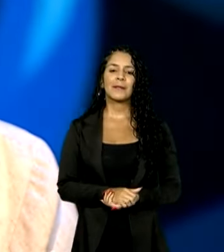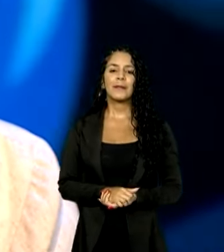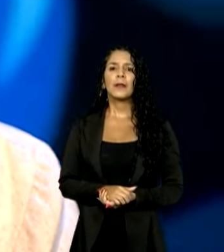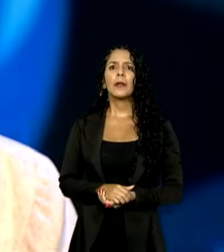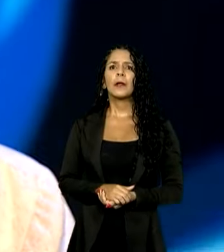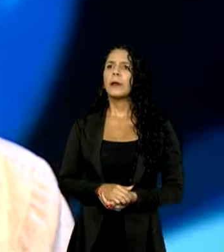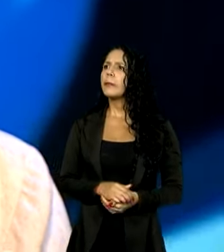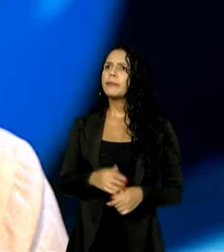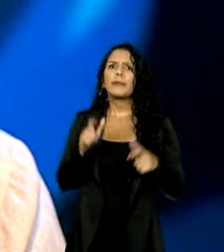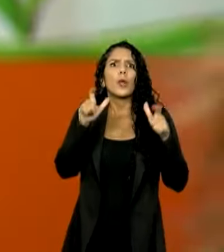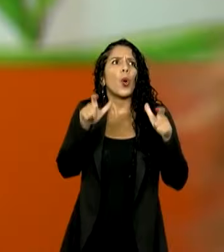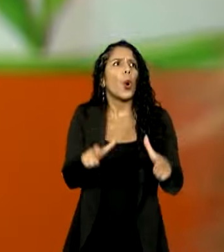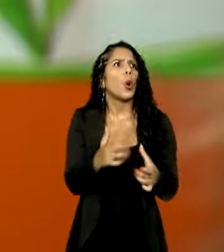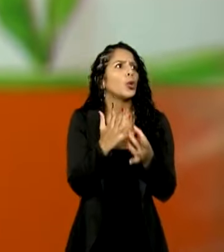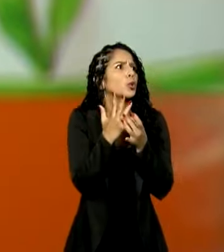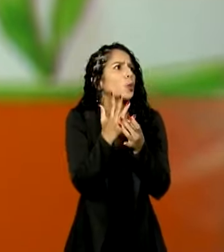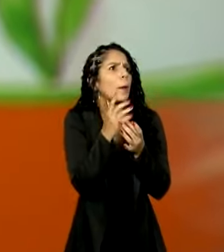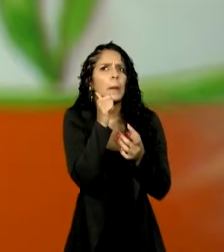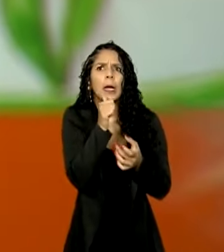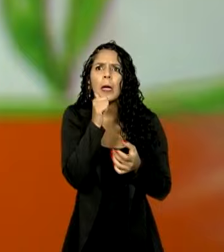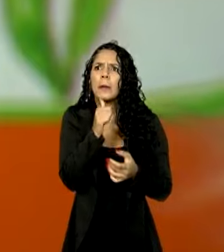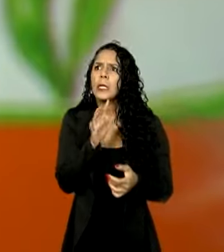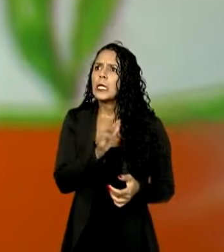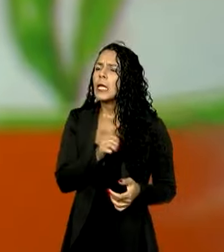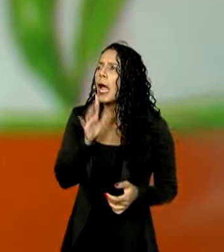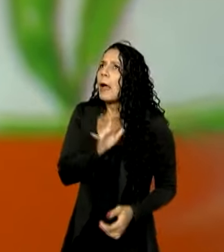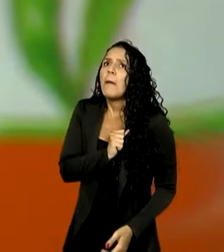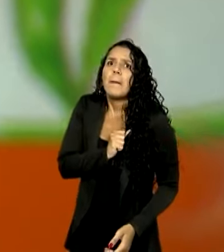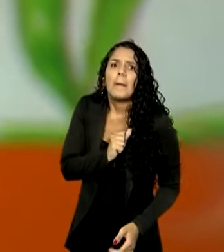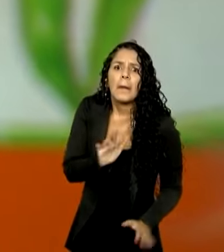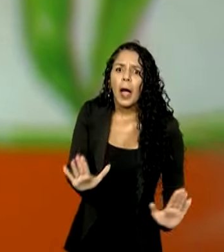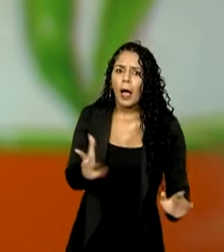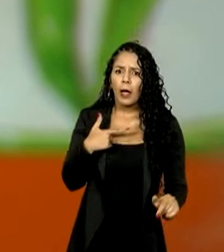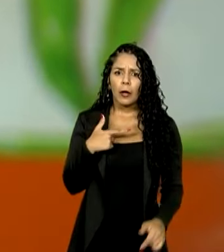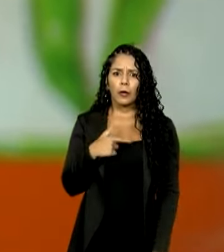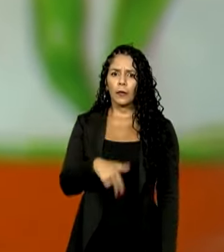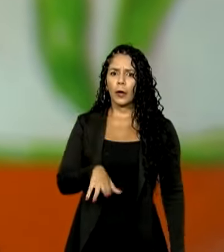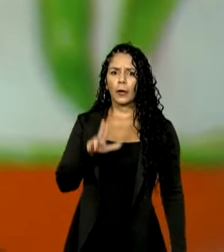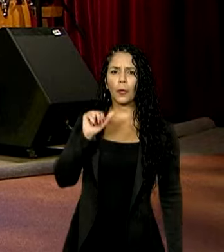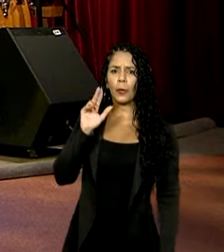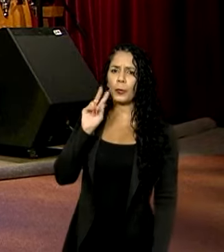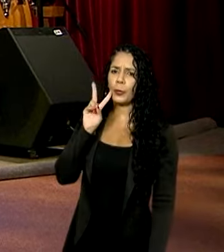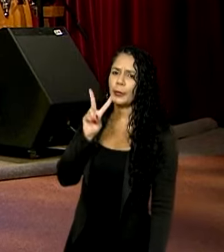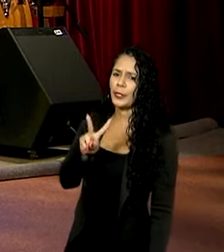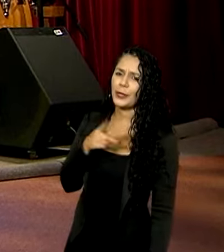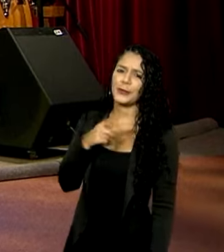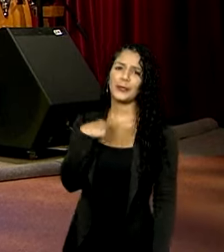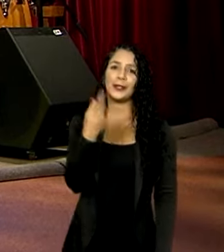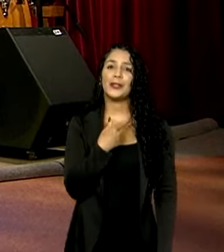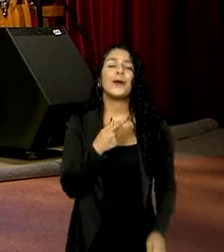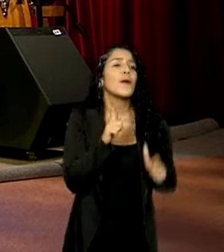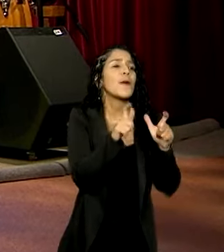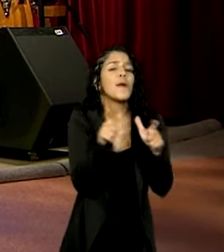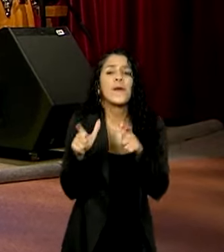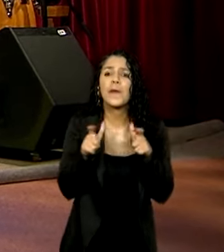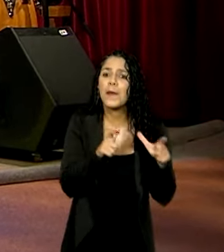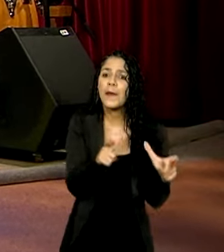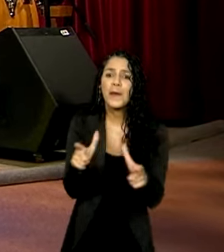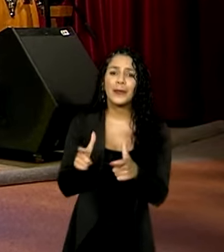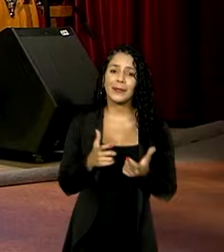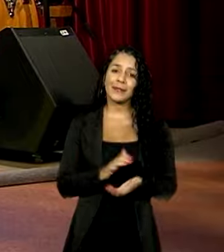Onde foi parar esse anel que a menina tanto amava e que ela nunca mais viu? Onde, onde,